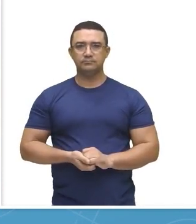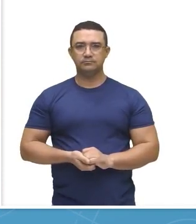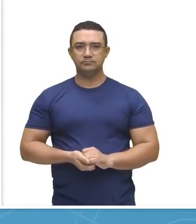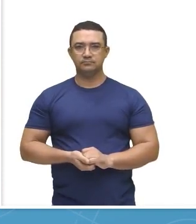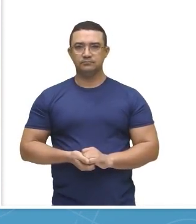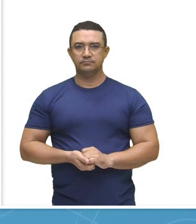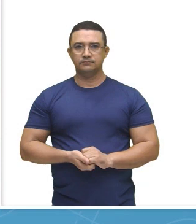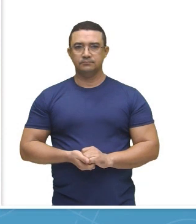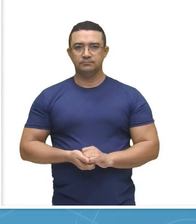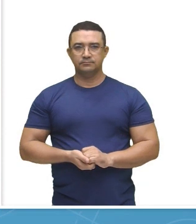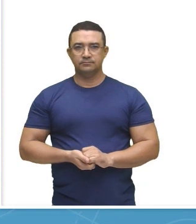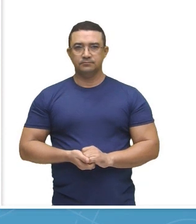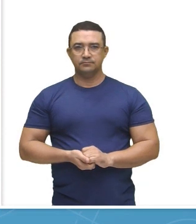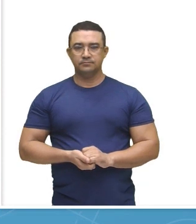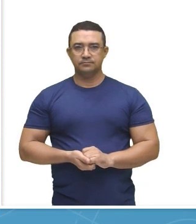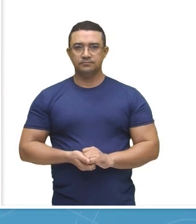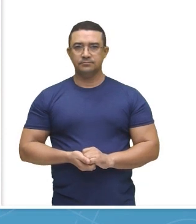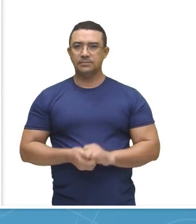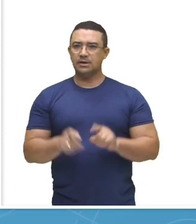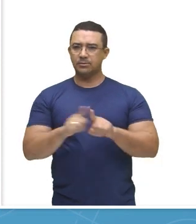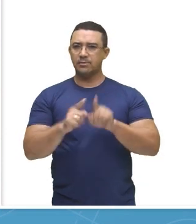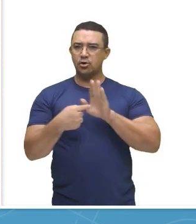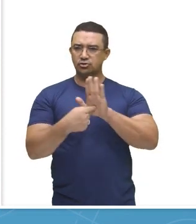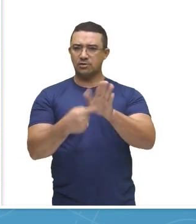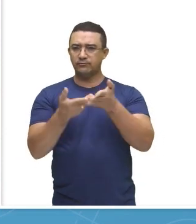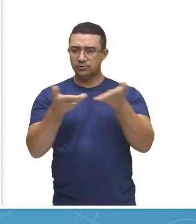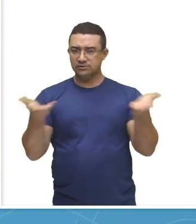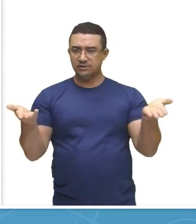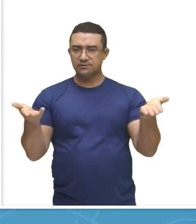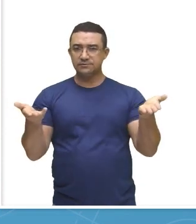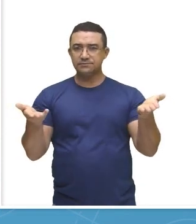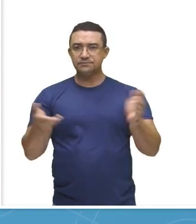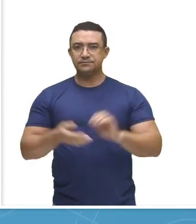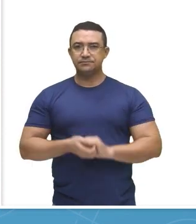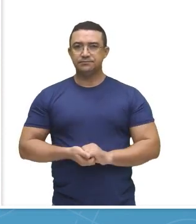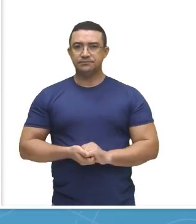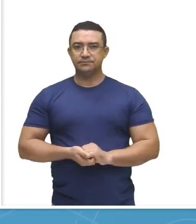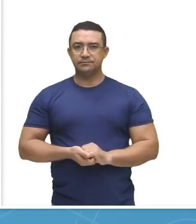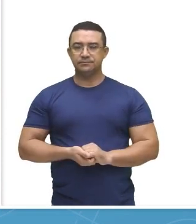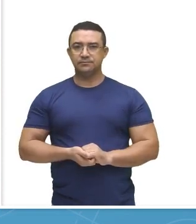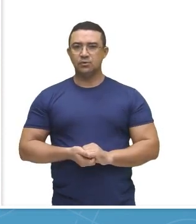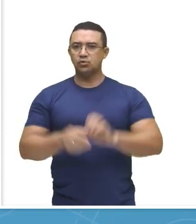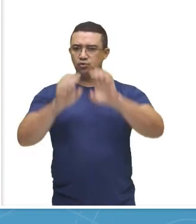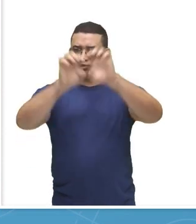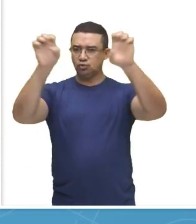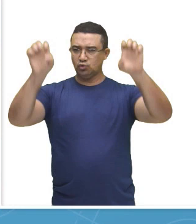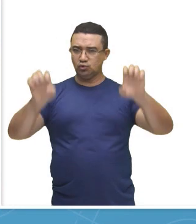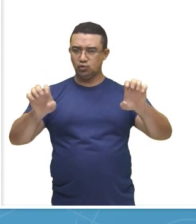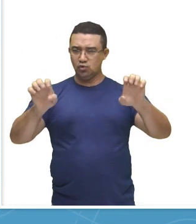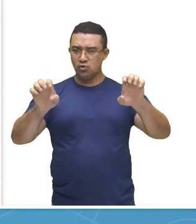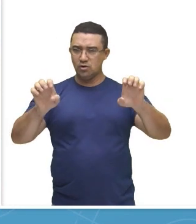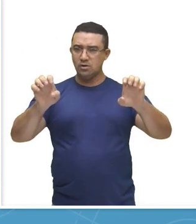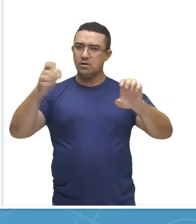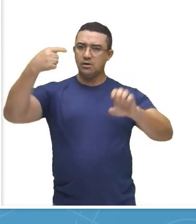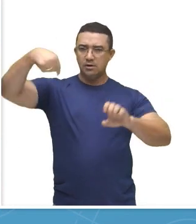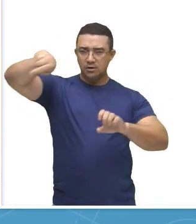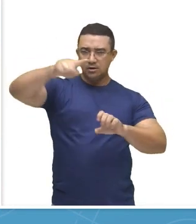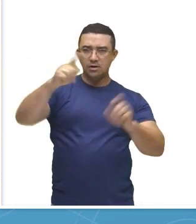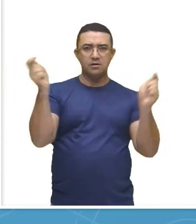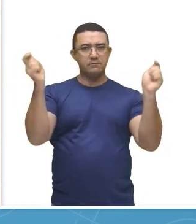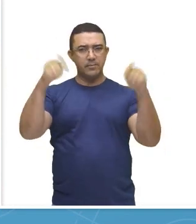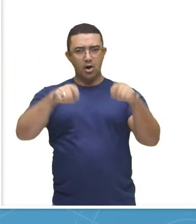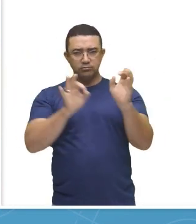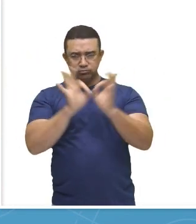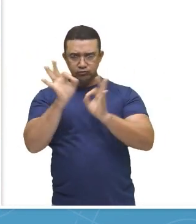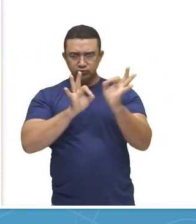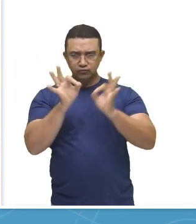Agora, eu trouxe para vocês, né, um modelo aqui, para que vocês possam